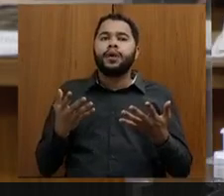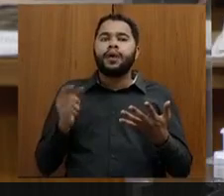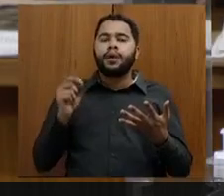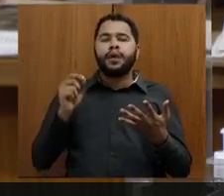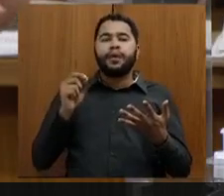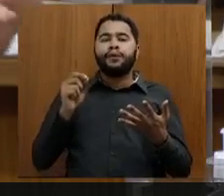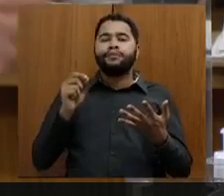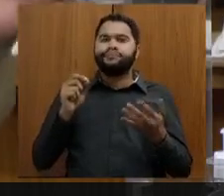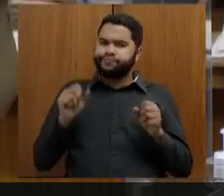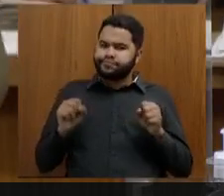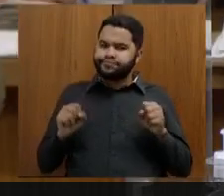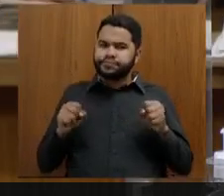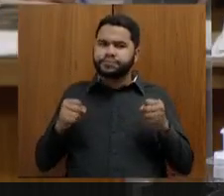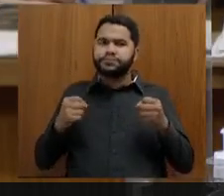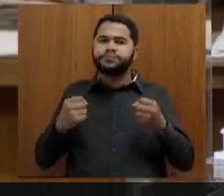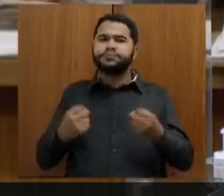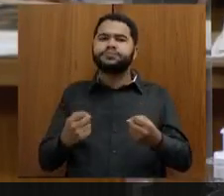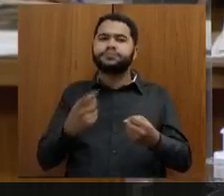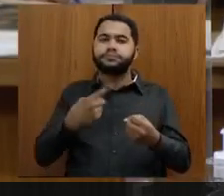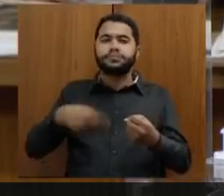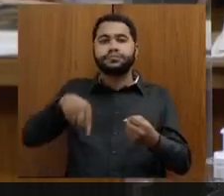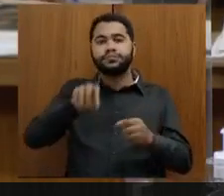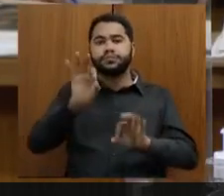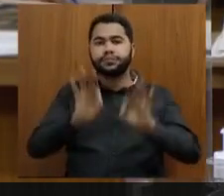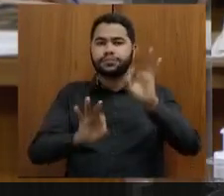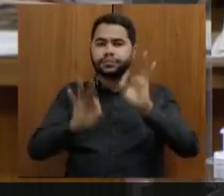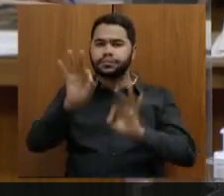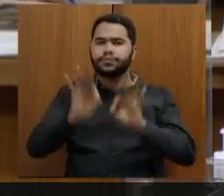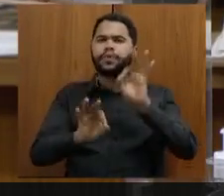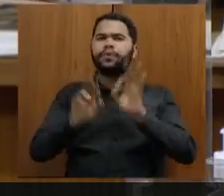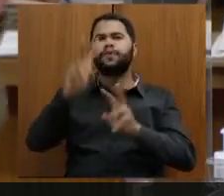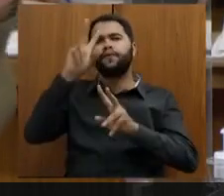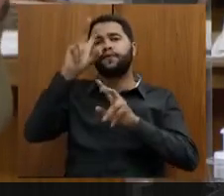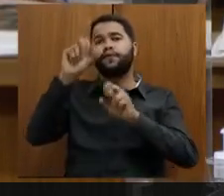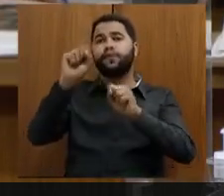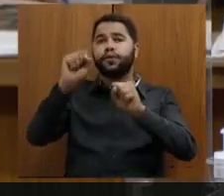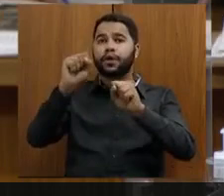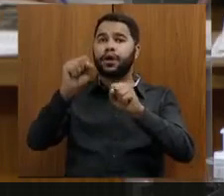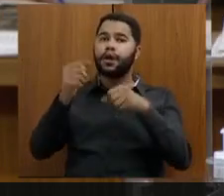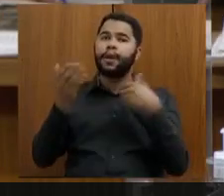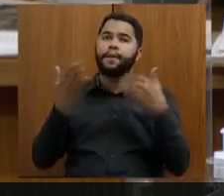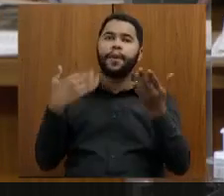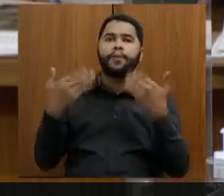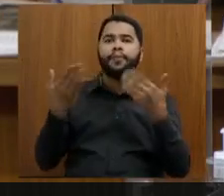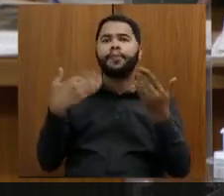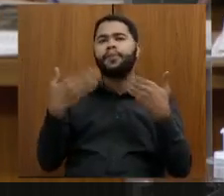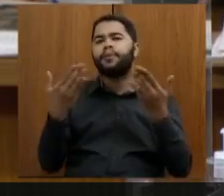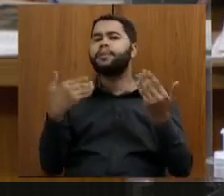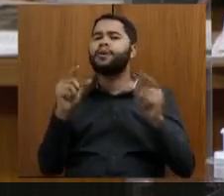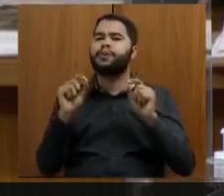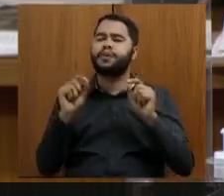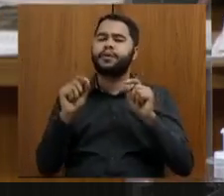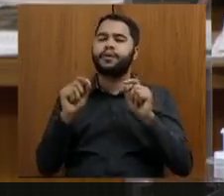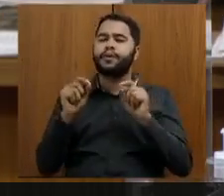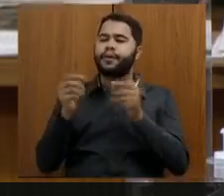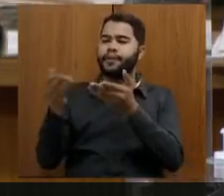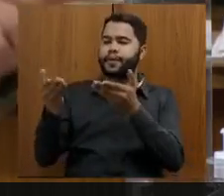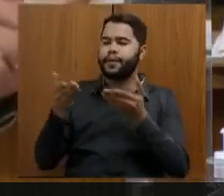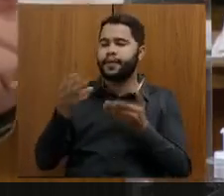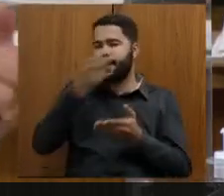Talento é defesa que é que nós vamos fazer nós vamos fortalecendo e nessa conversa senhor de receber um